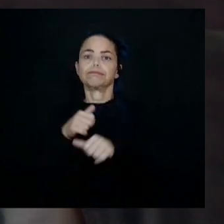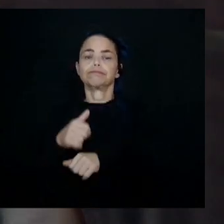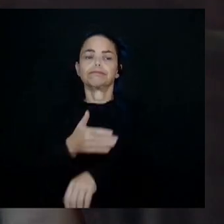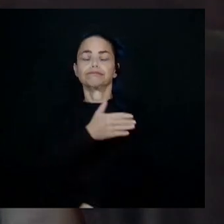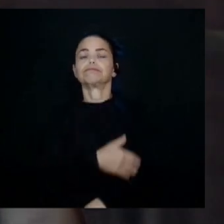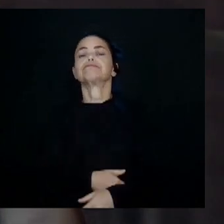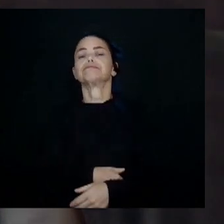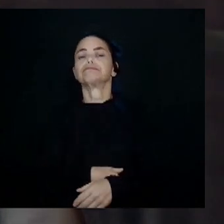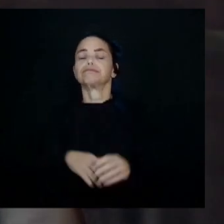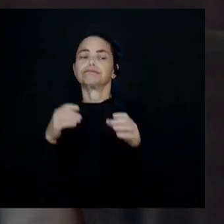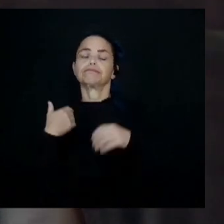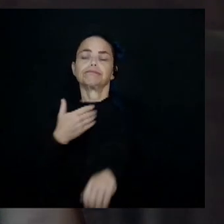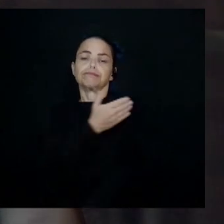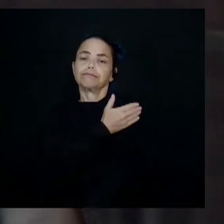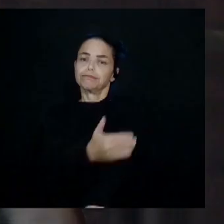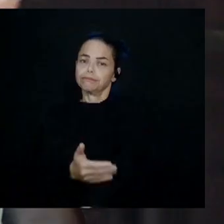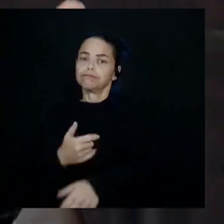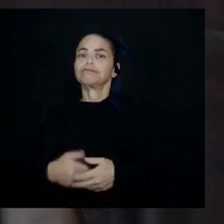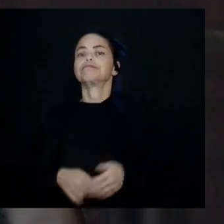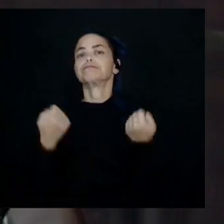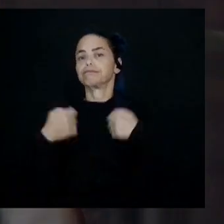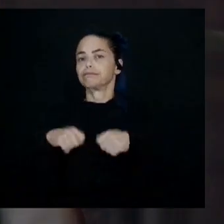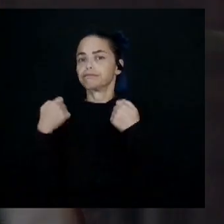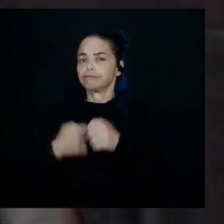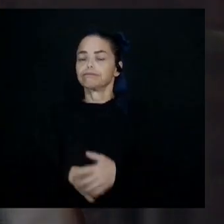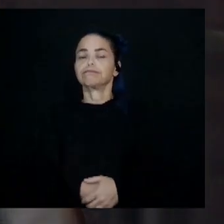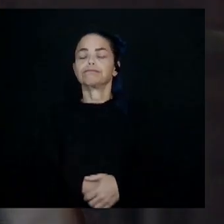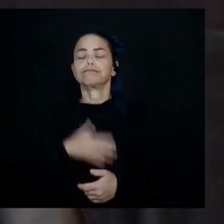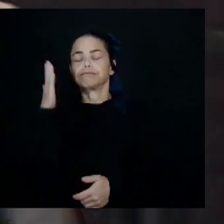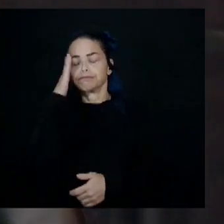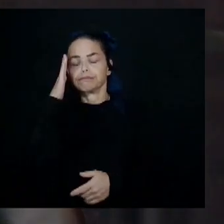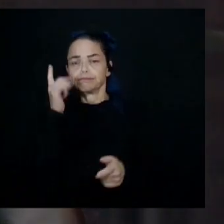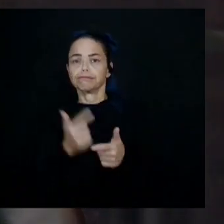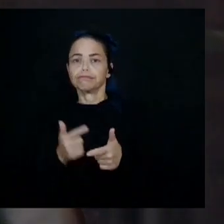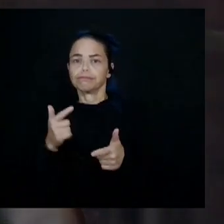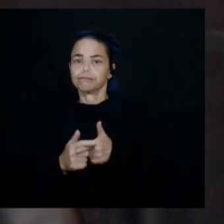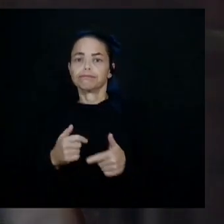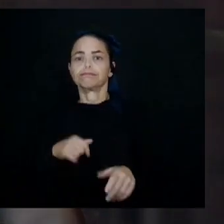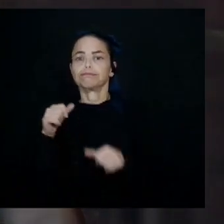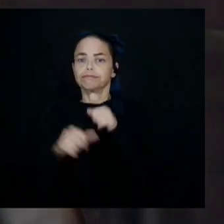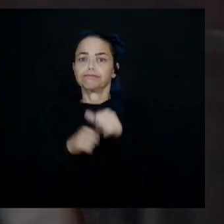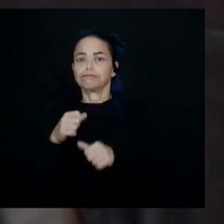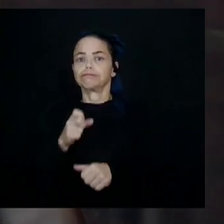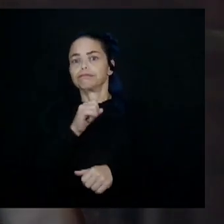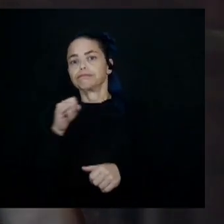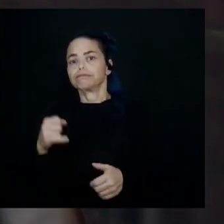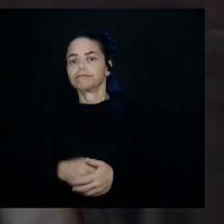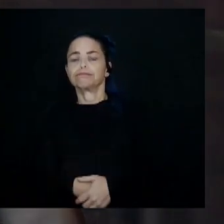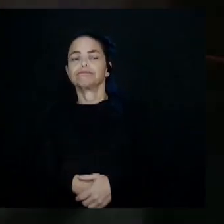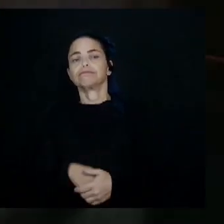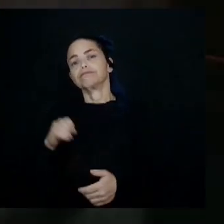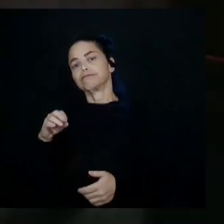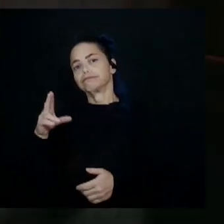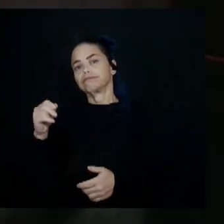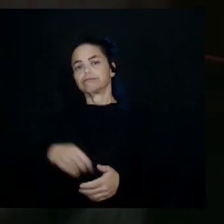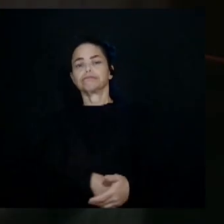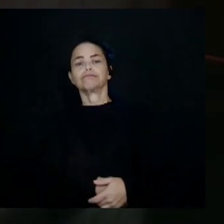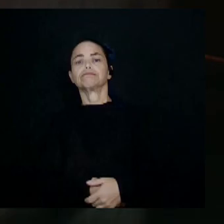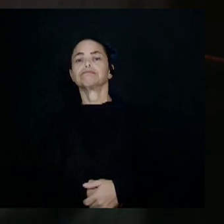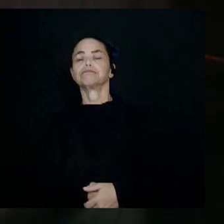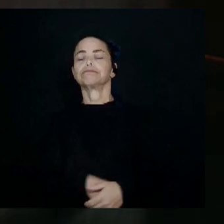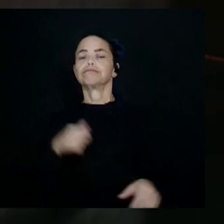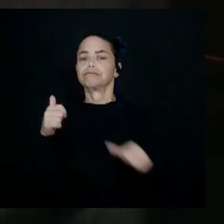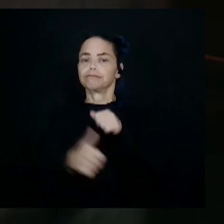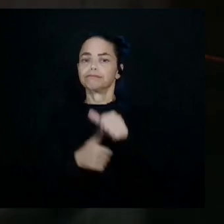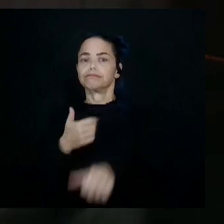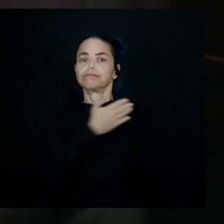comportamento, e aí a gente precisa entender o porquê que o comportamento mudou, se é isso ou não. Então, essa mudança de